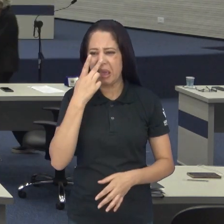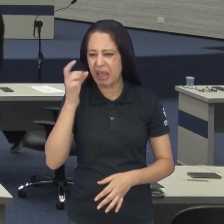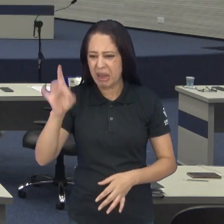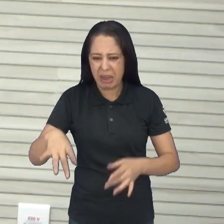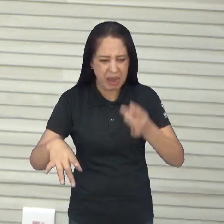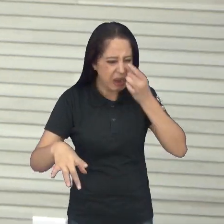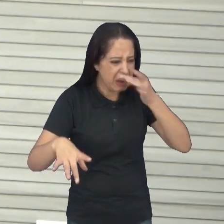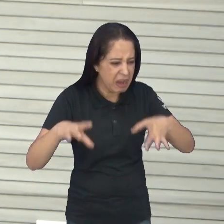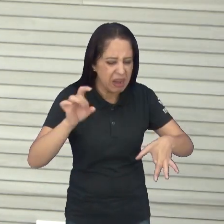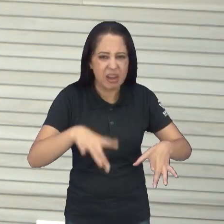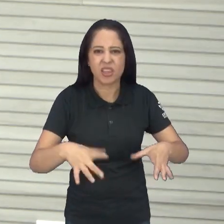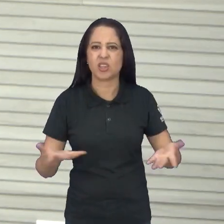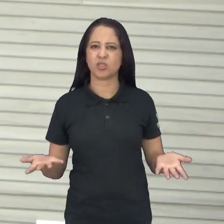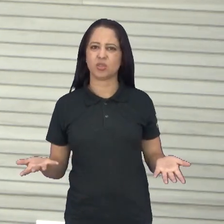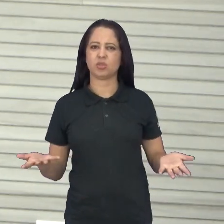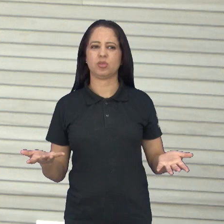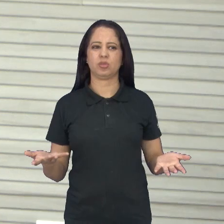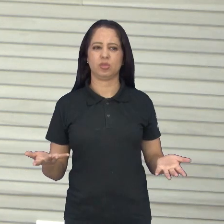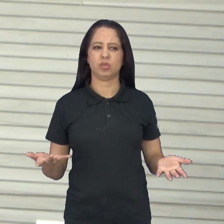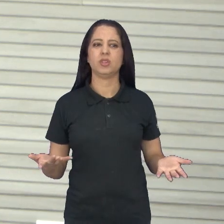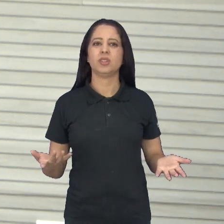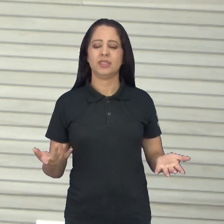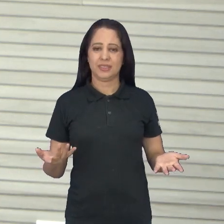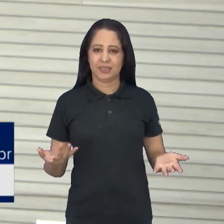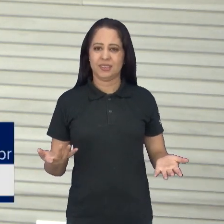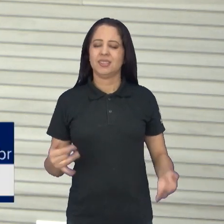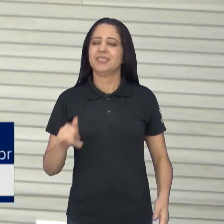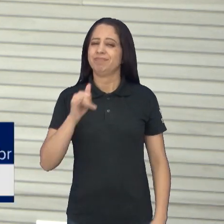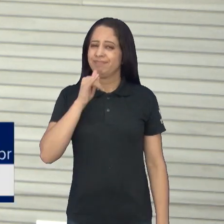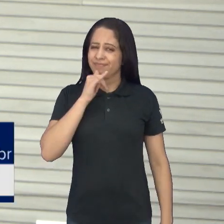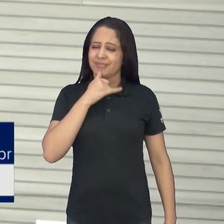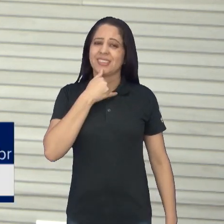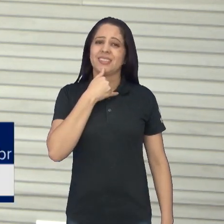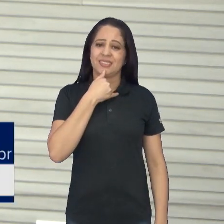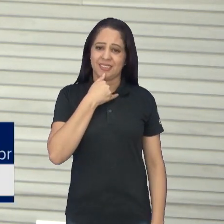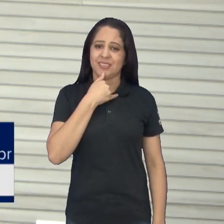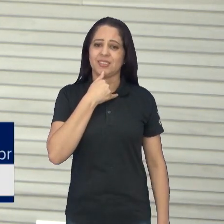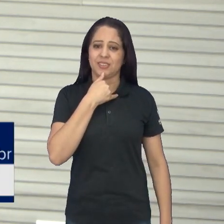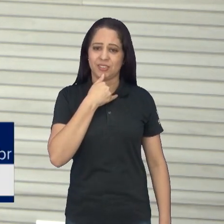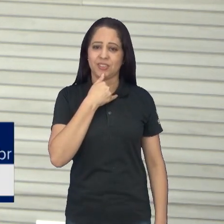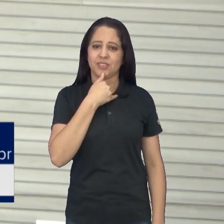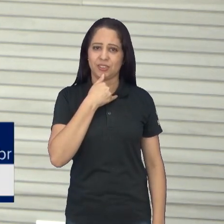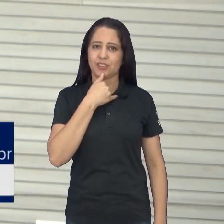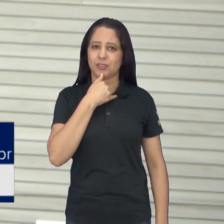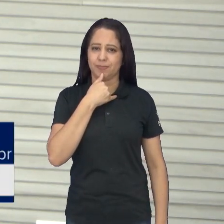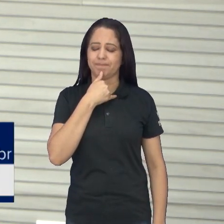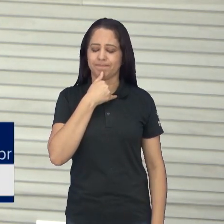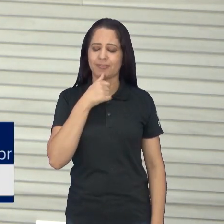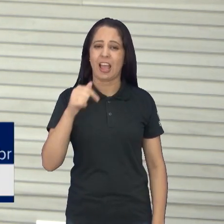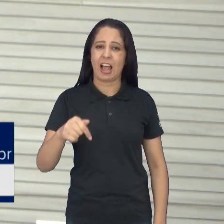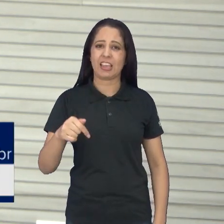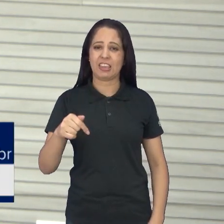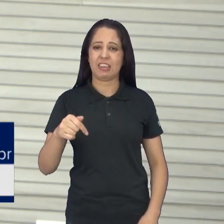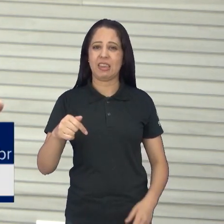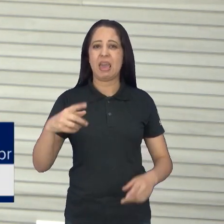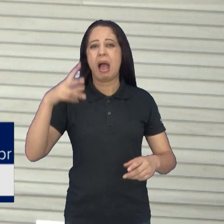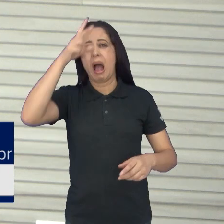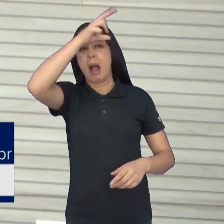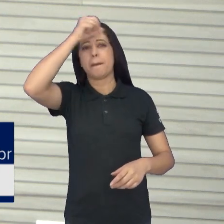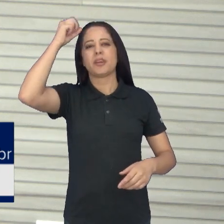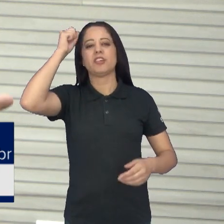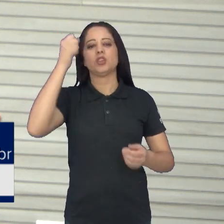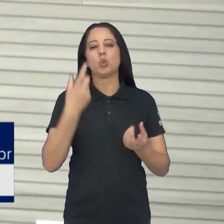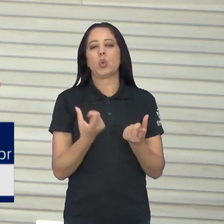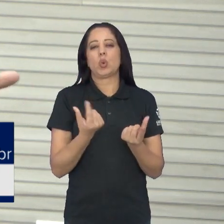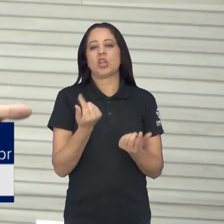né? Então, é muito triste a gente ver a nossa prefeitura, o nosso governo gastar com óculos